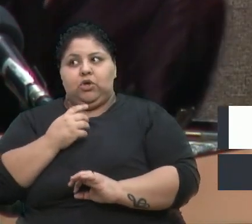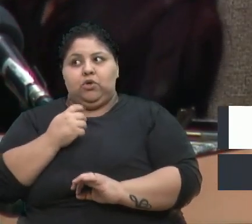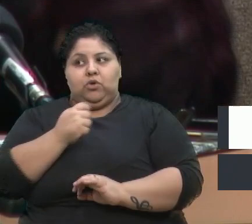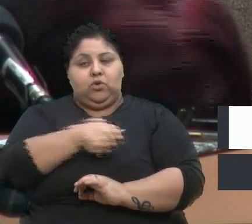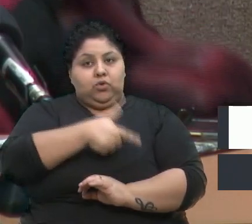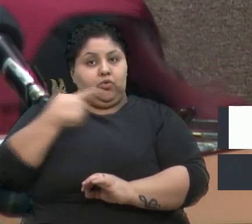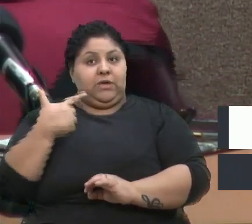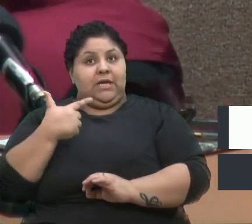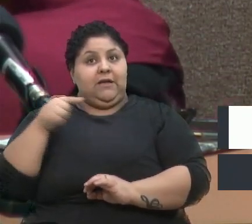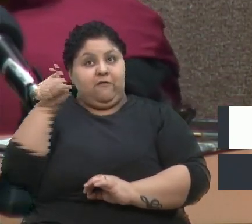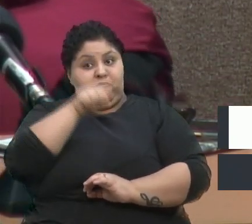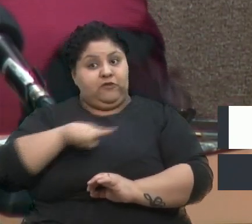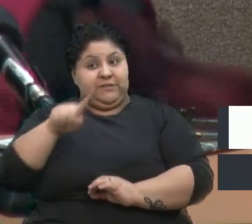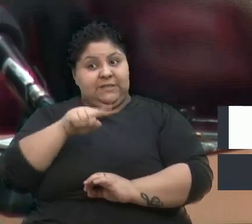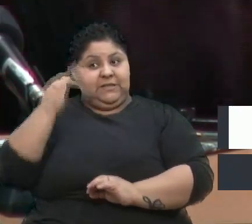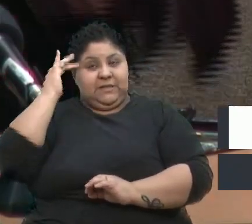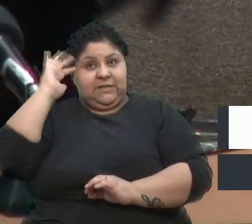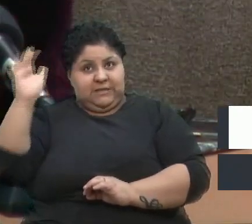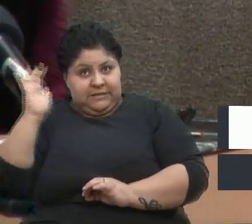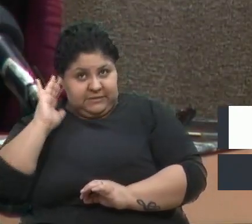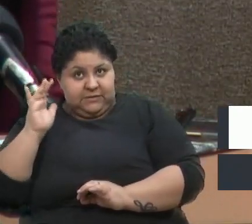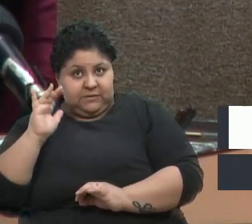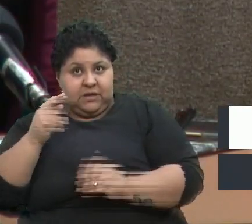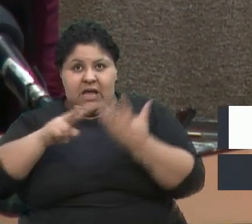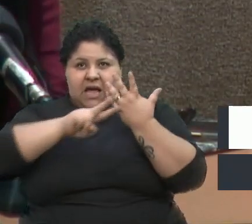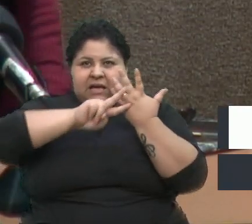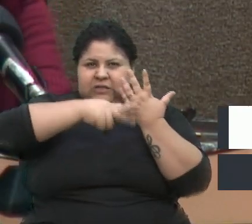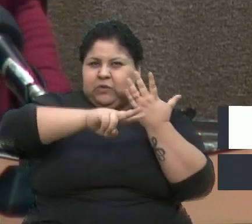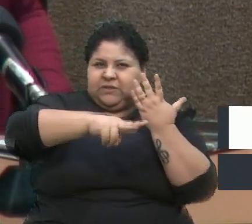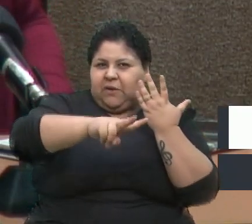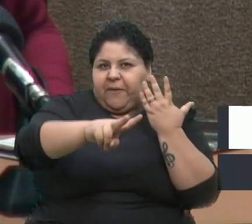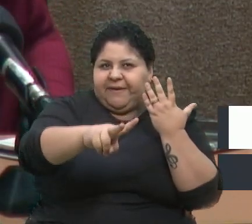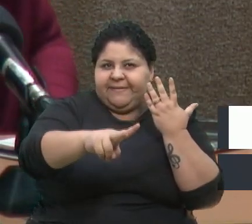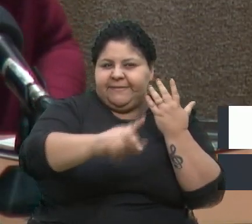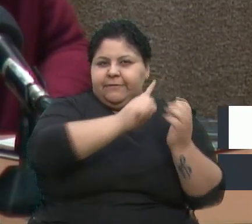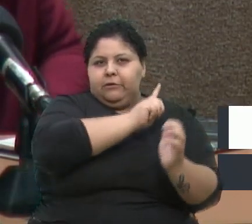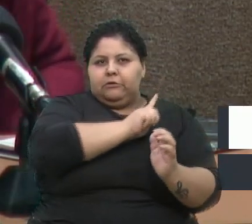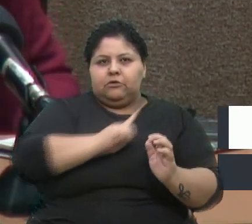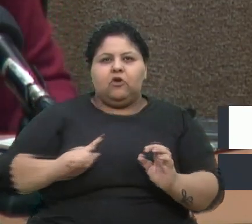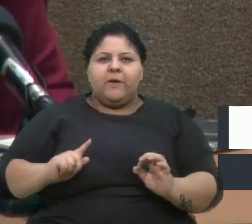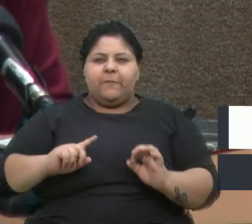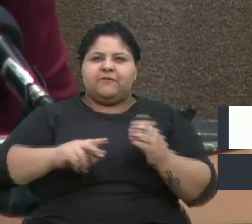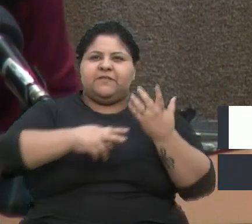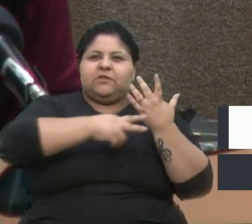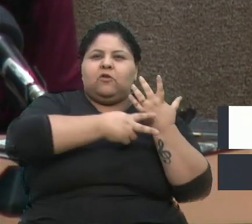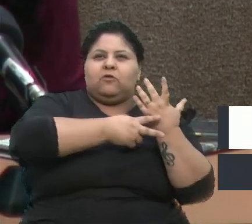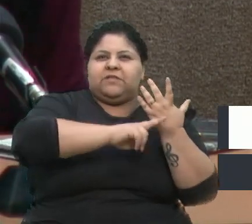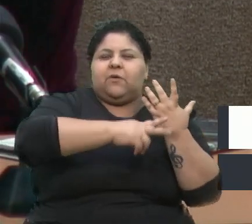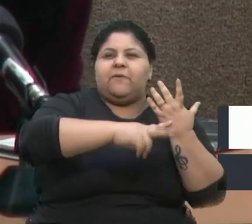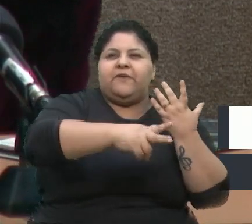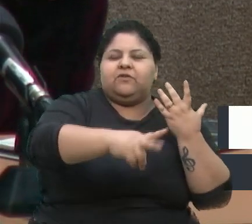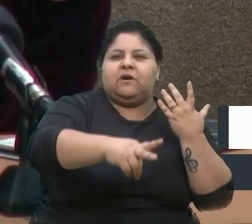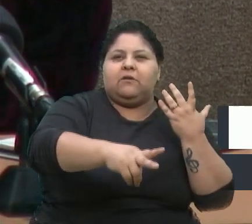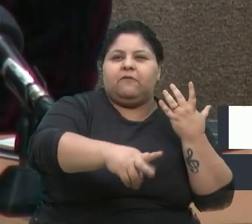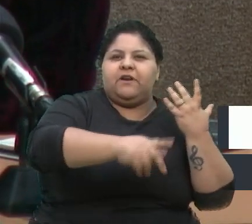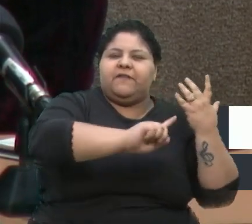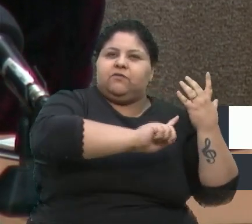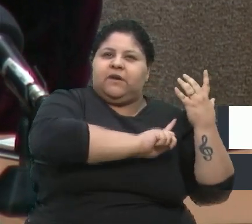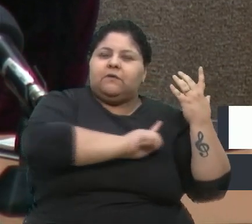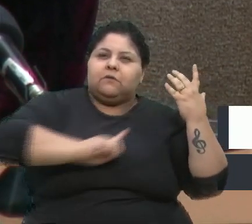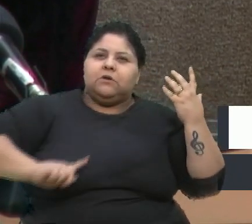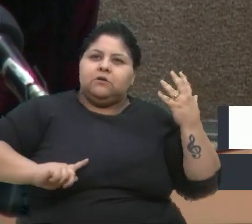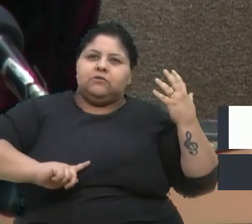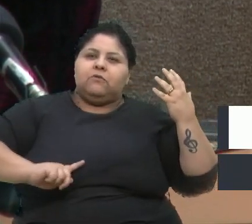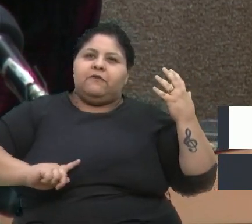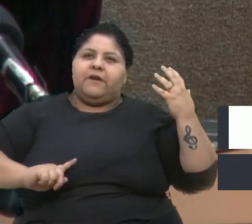as consequências de um governo aventureiro, elas acabam refletindo por décadas na cidade. E nós temos muita